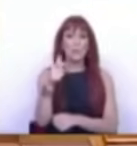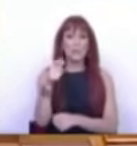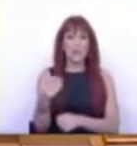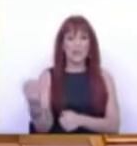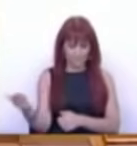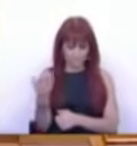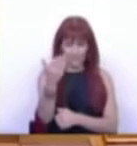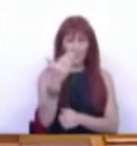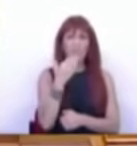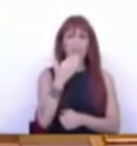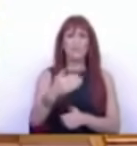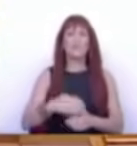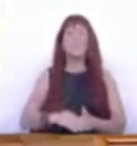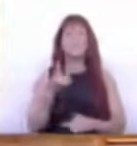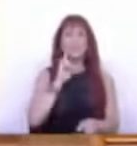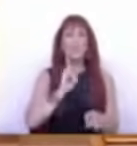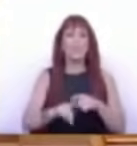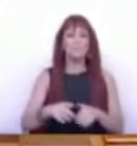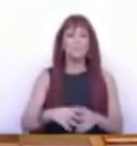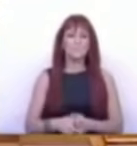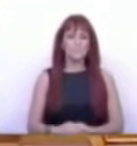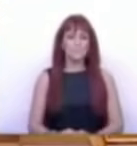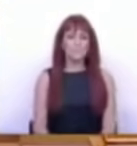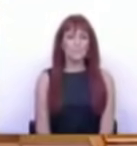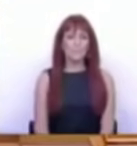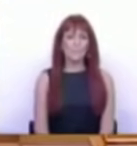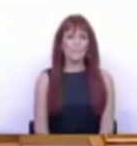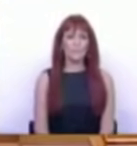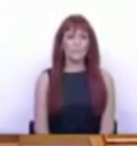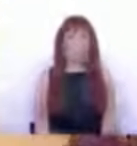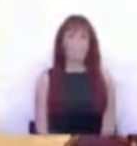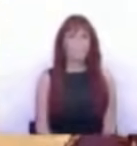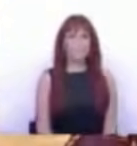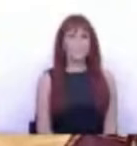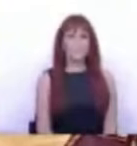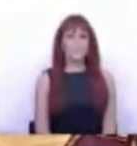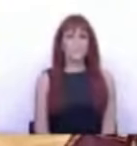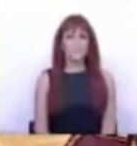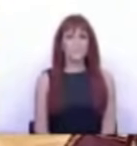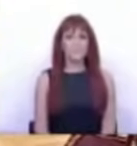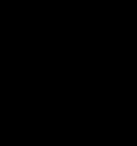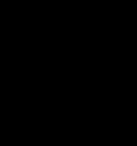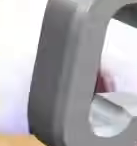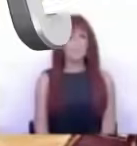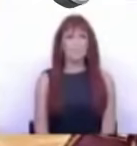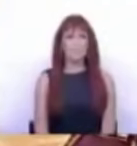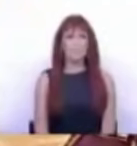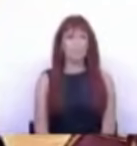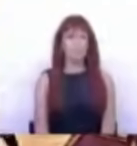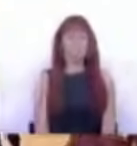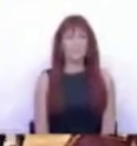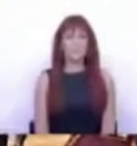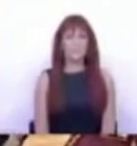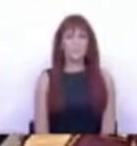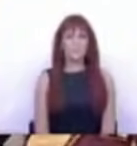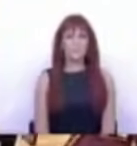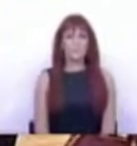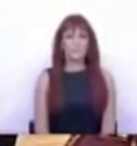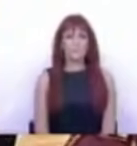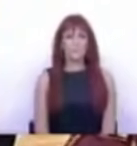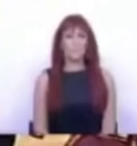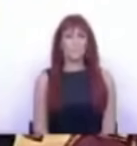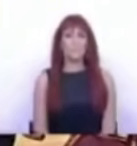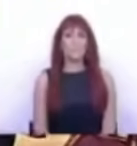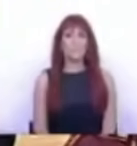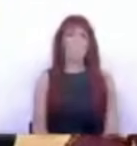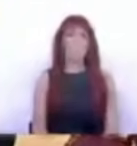Olha a minha Catarina Martins, que vem dizer o que sempre diz e vai repetir mais uma vez a mesma coisa. Vamos ver quanto tempo ela demora a falar nas